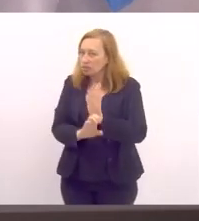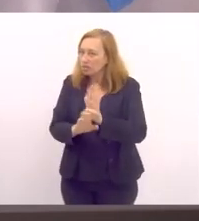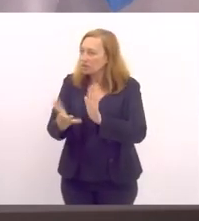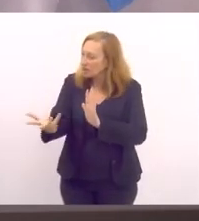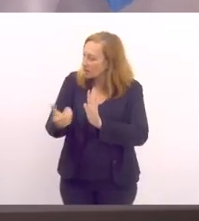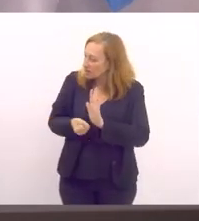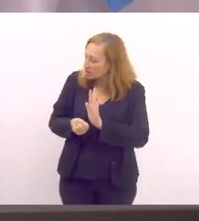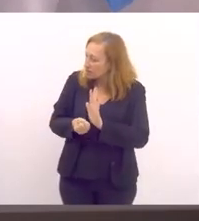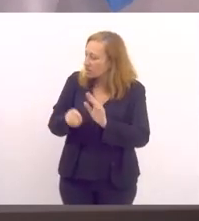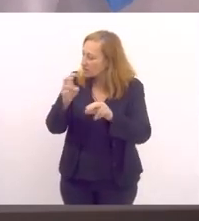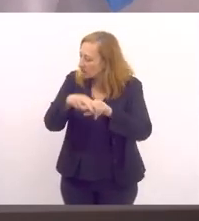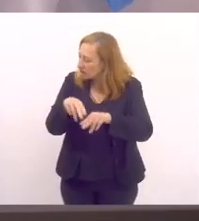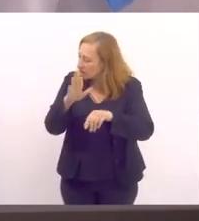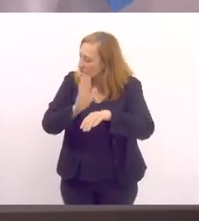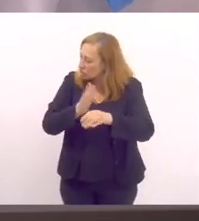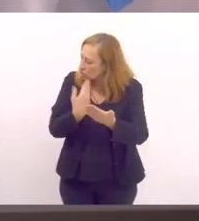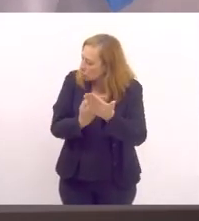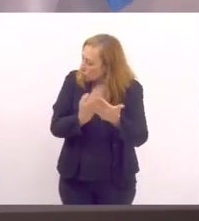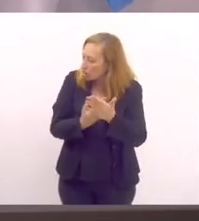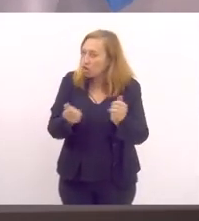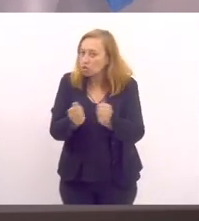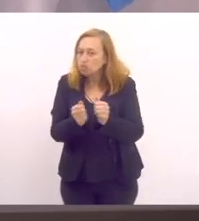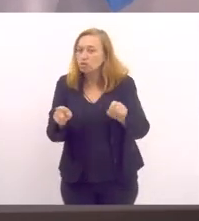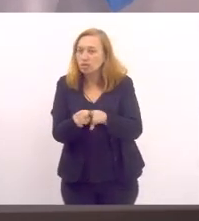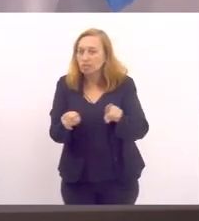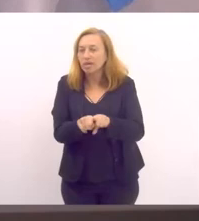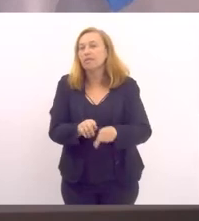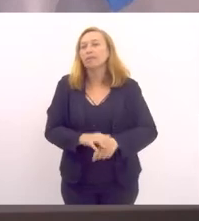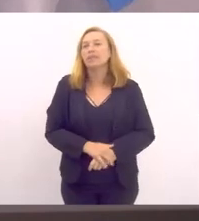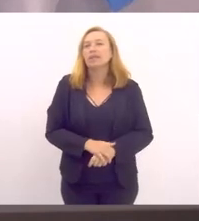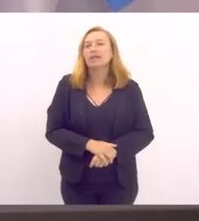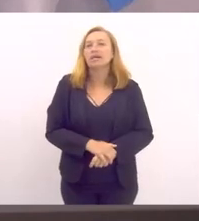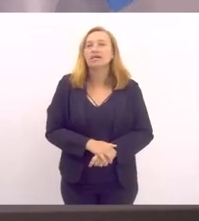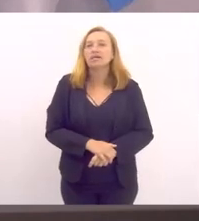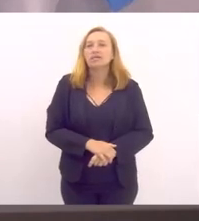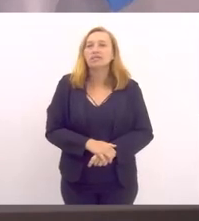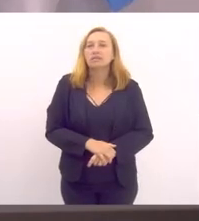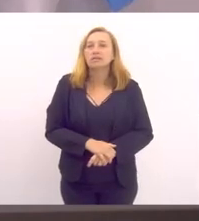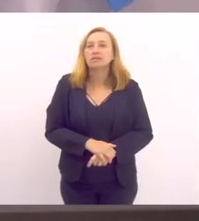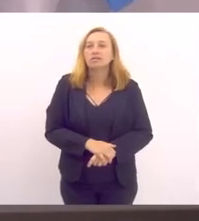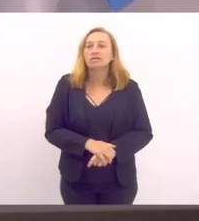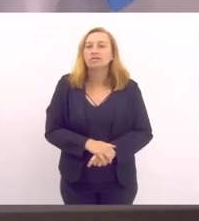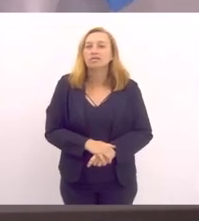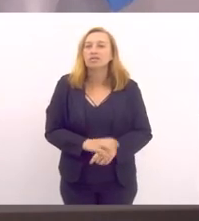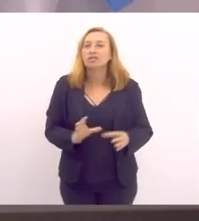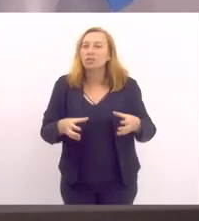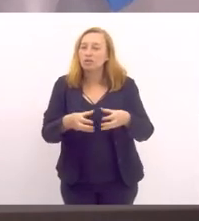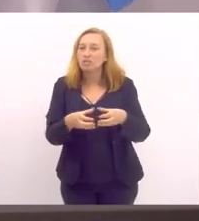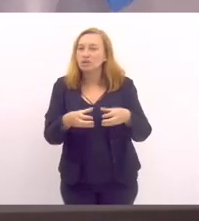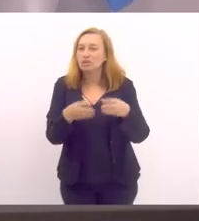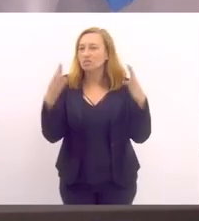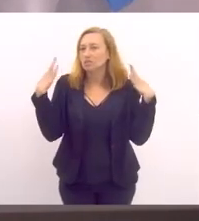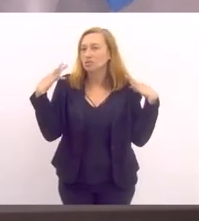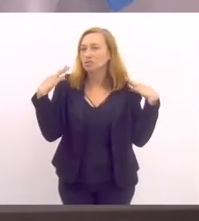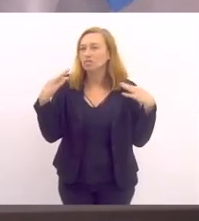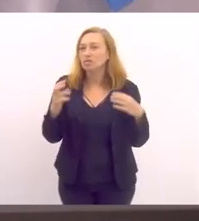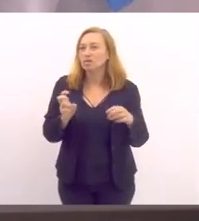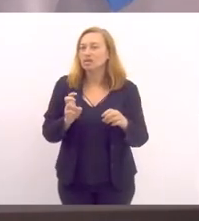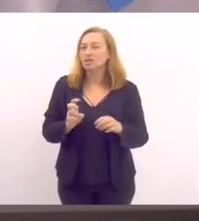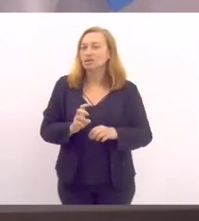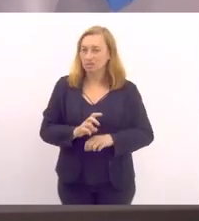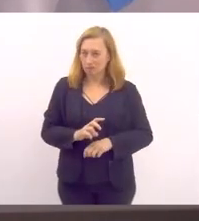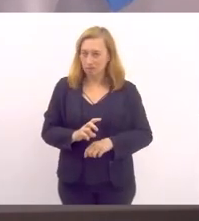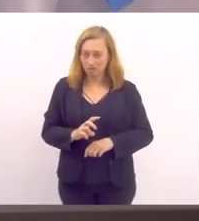recebendo e vamos sentar e estudar juntos também. Comissão de Turismo sem assento, tá